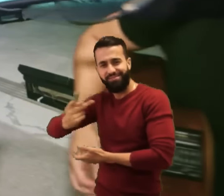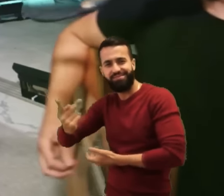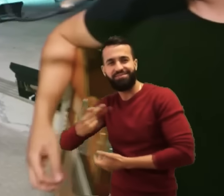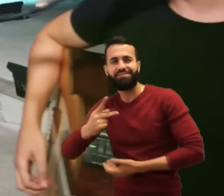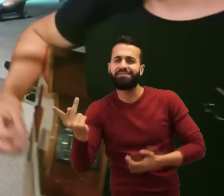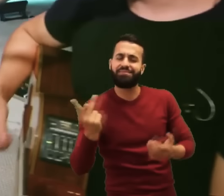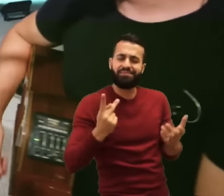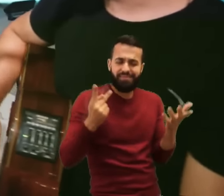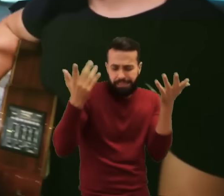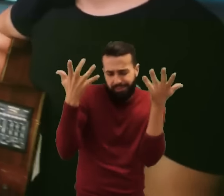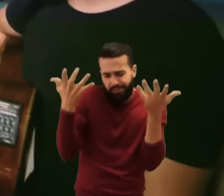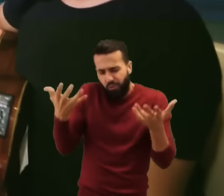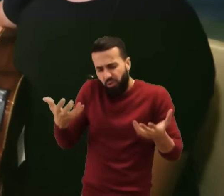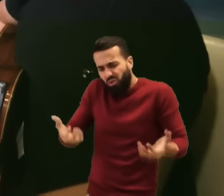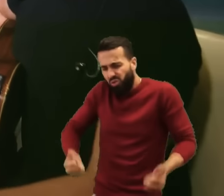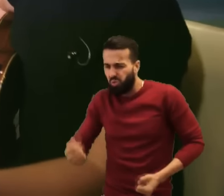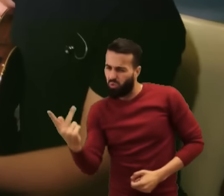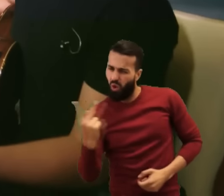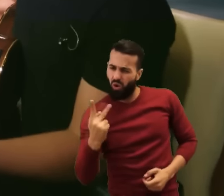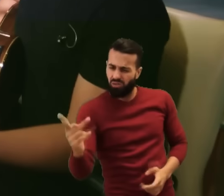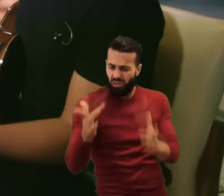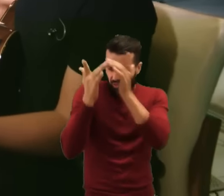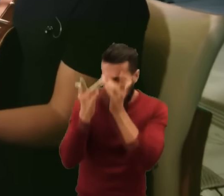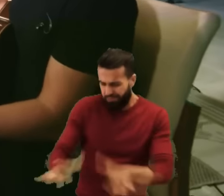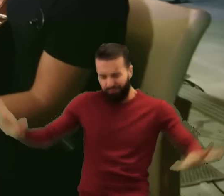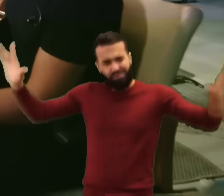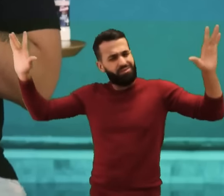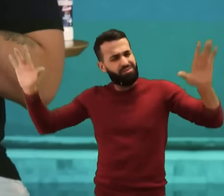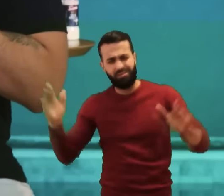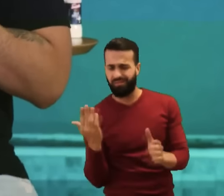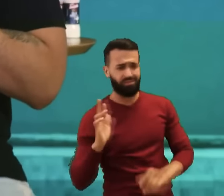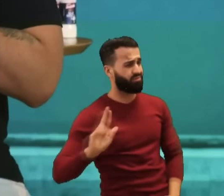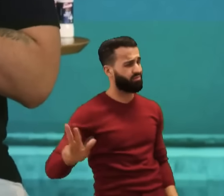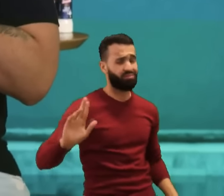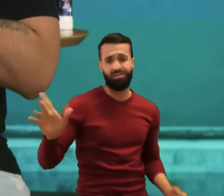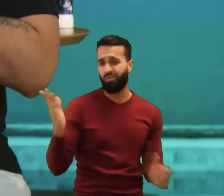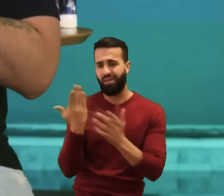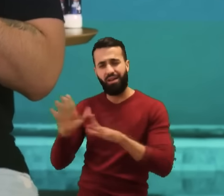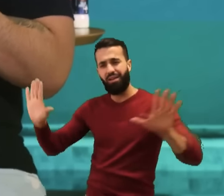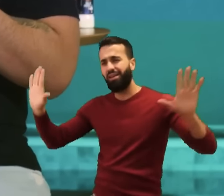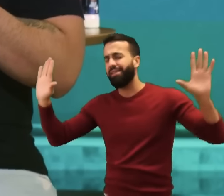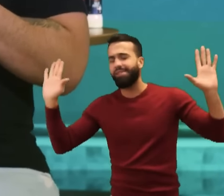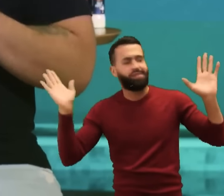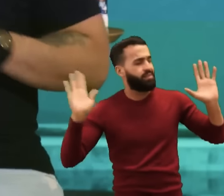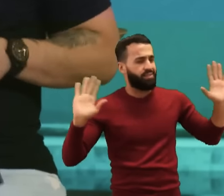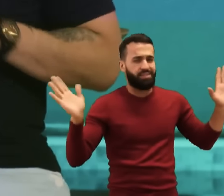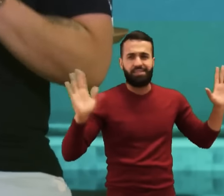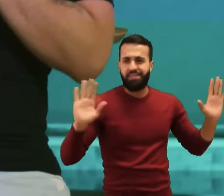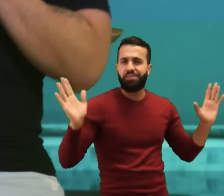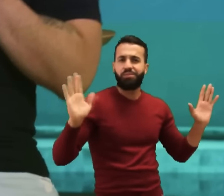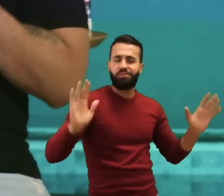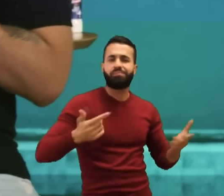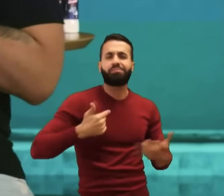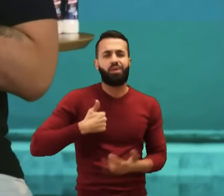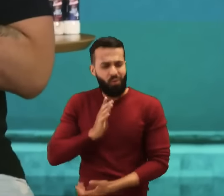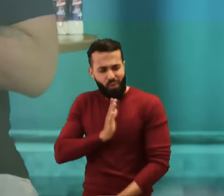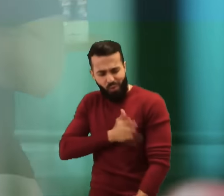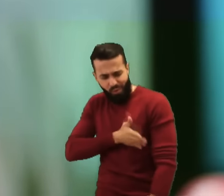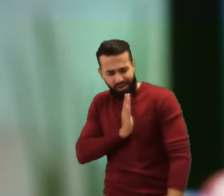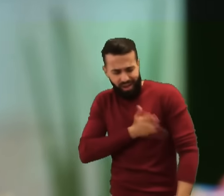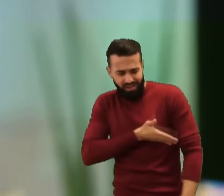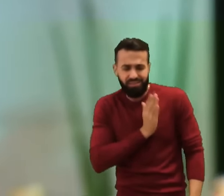olhar. Aceita que tudo se perdeu, amor não dá. Ouvi